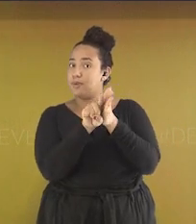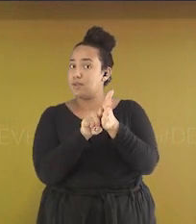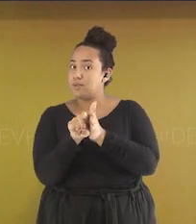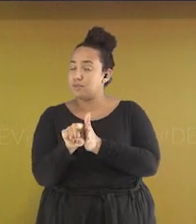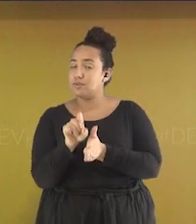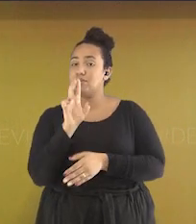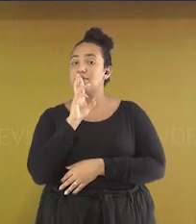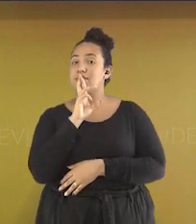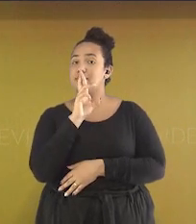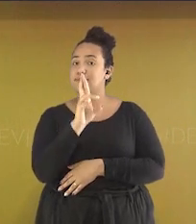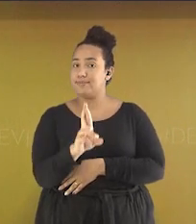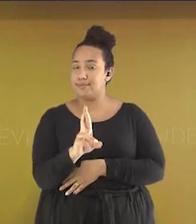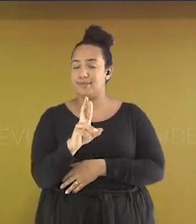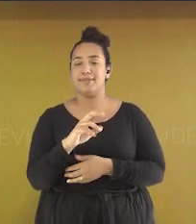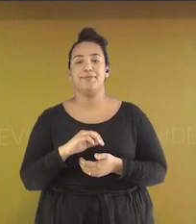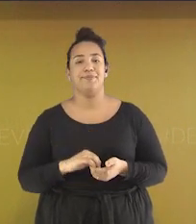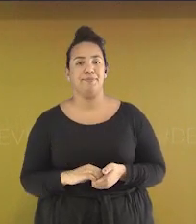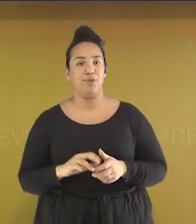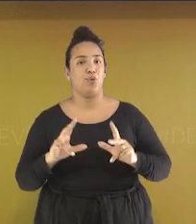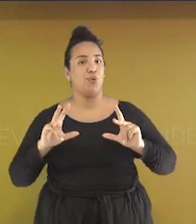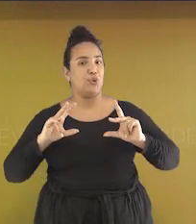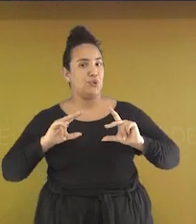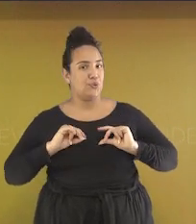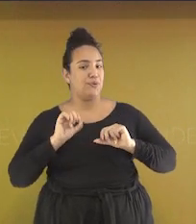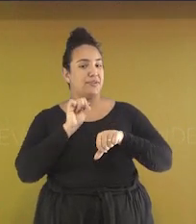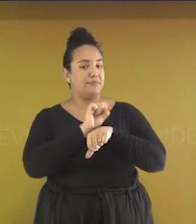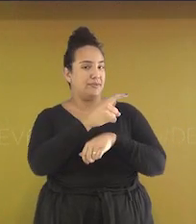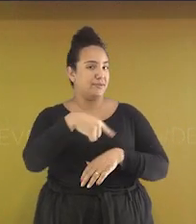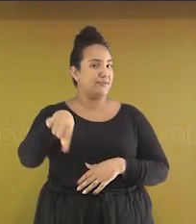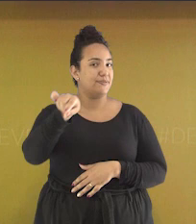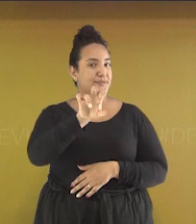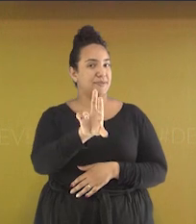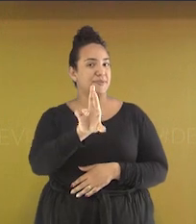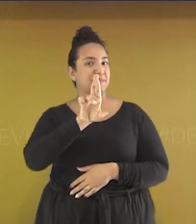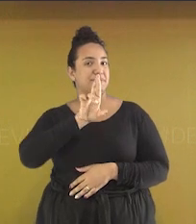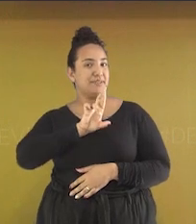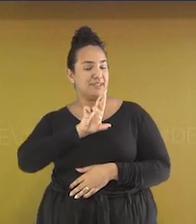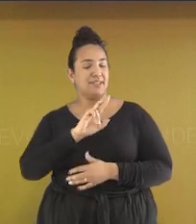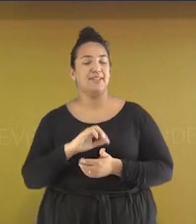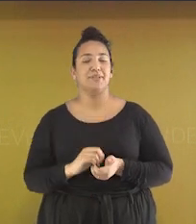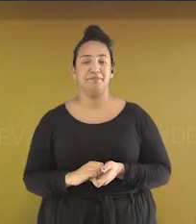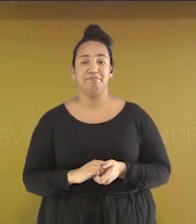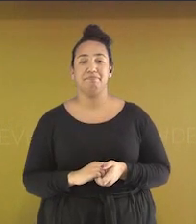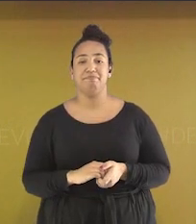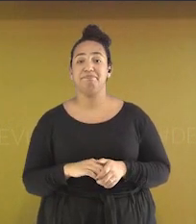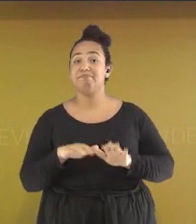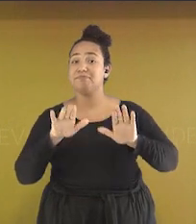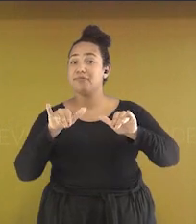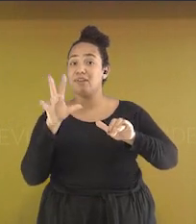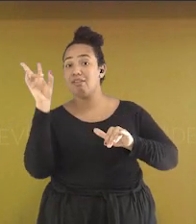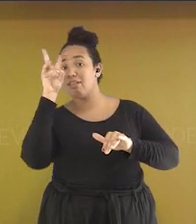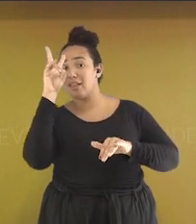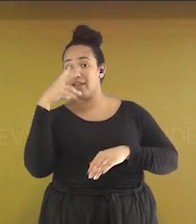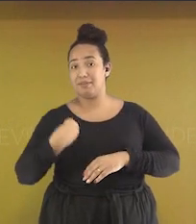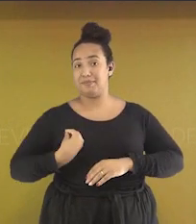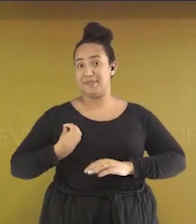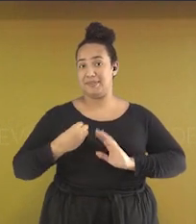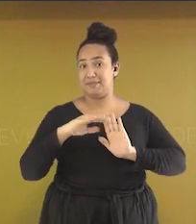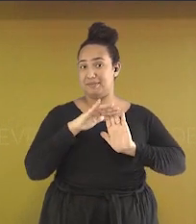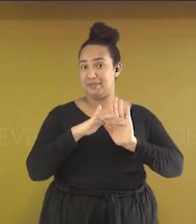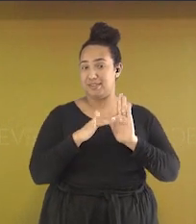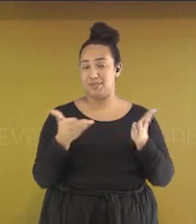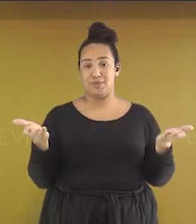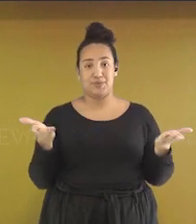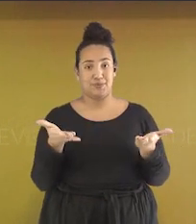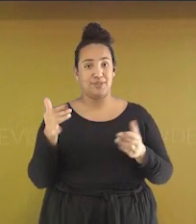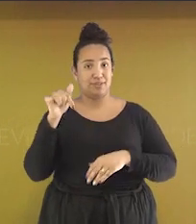essa pesquisa. Ufa, espero que vocês tenham conseguido. E, pessoal, não se esqueçam de marcar sua presença na aula